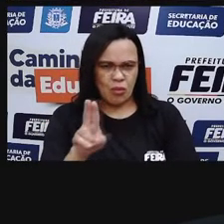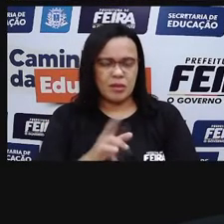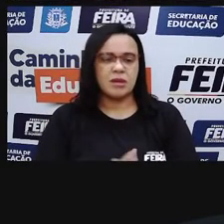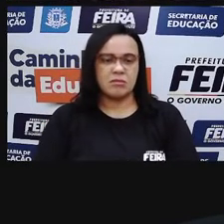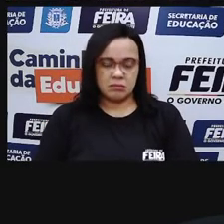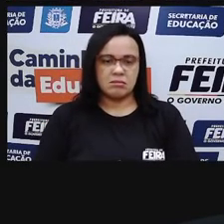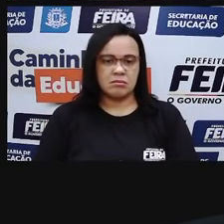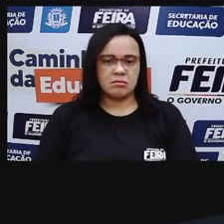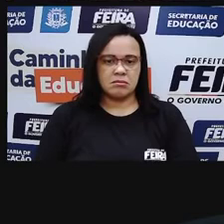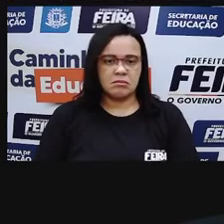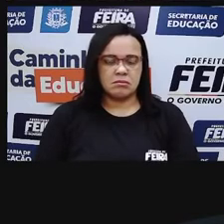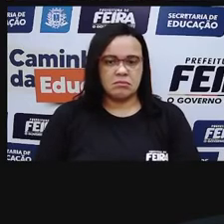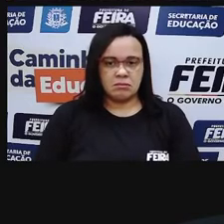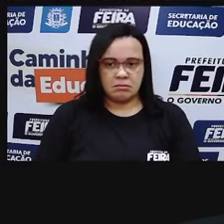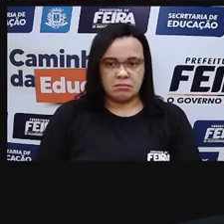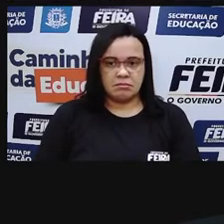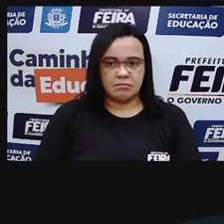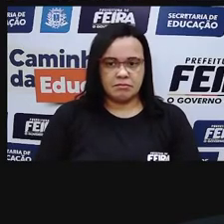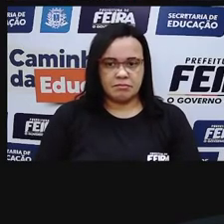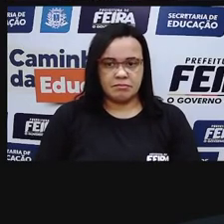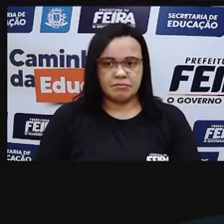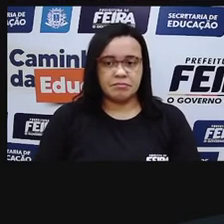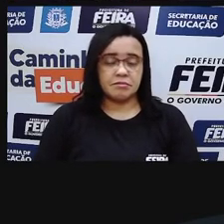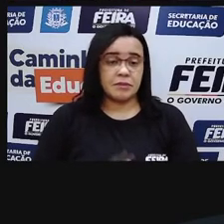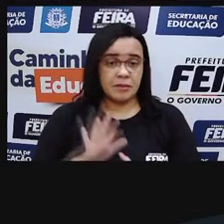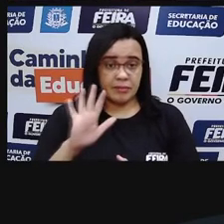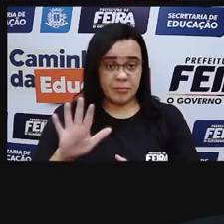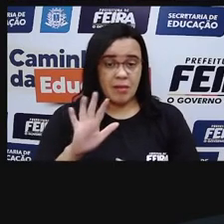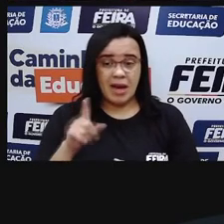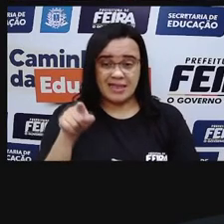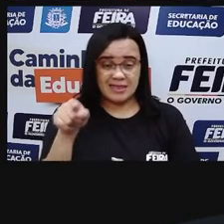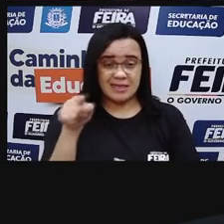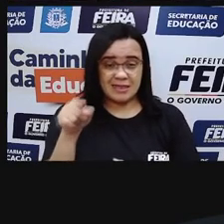hein, bonito, para botar no nome do filho, hein?